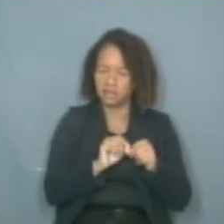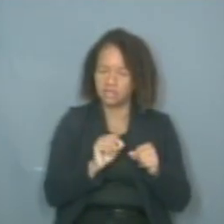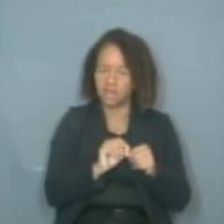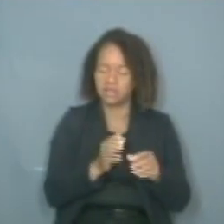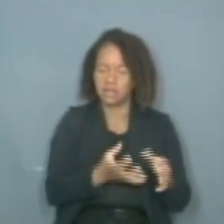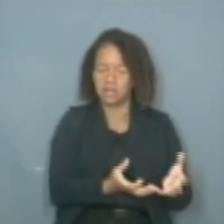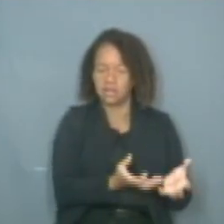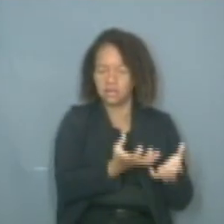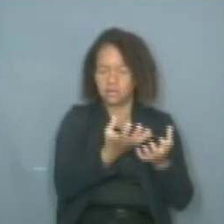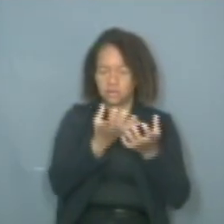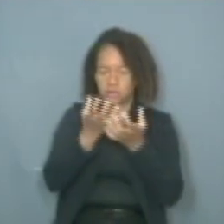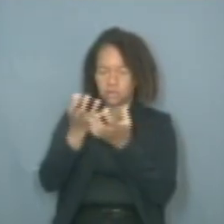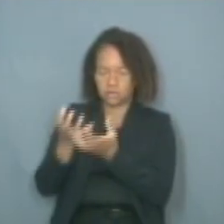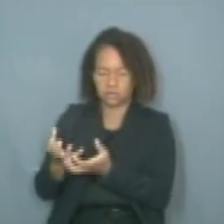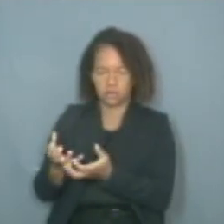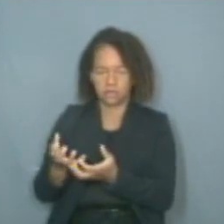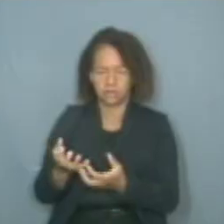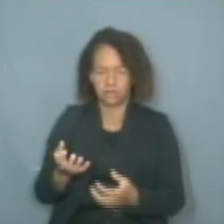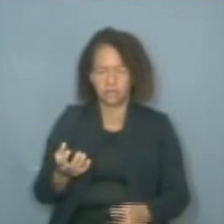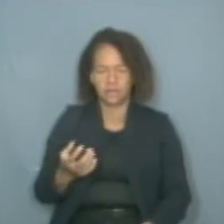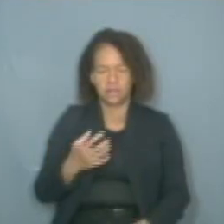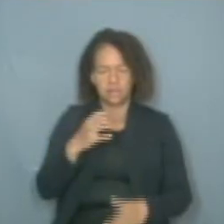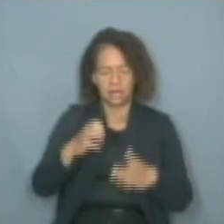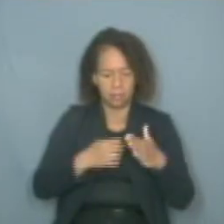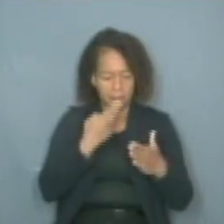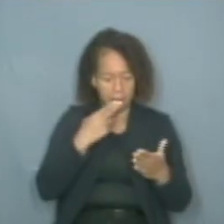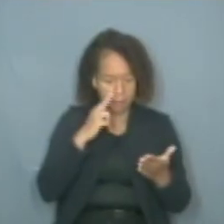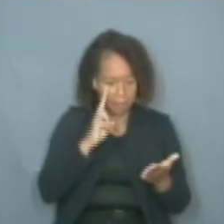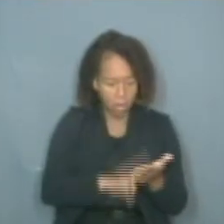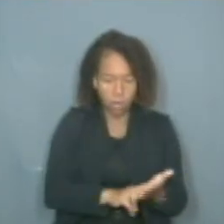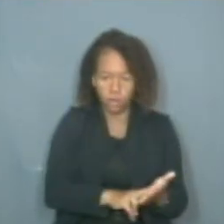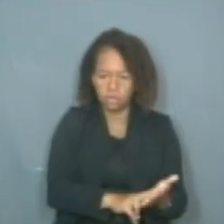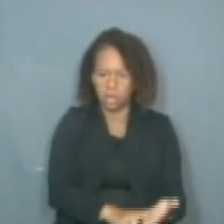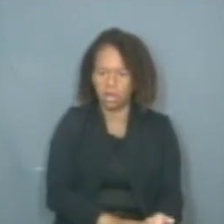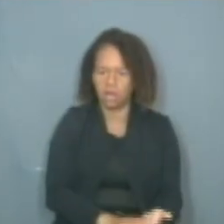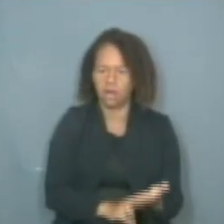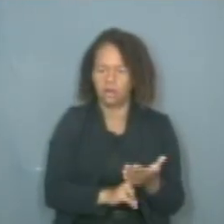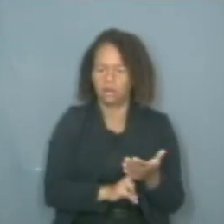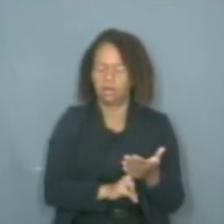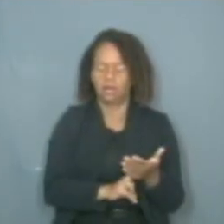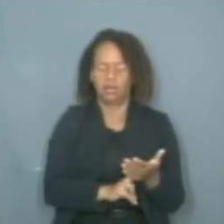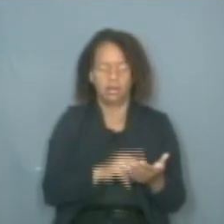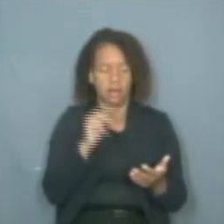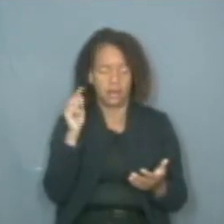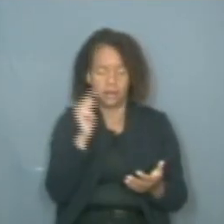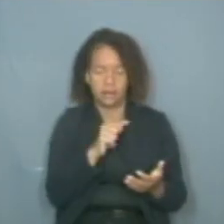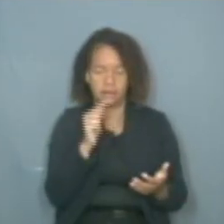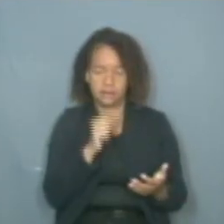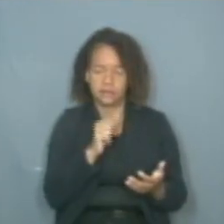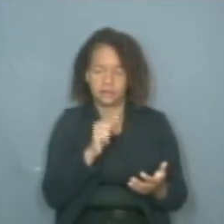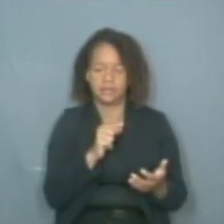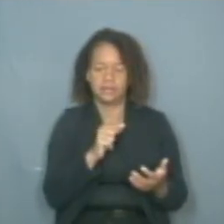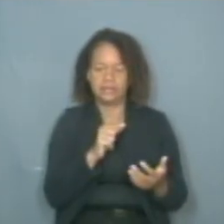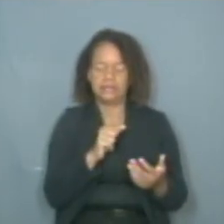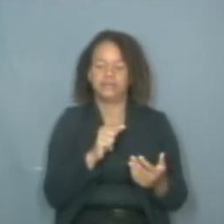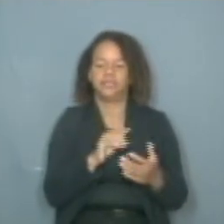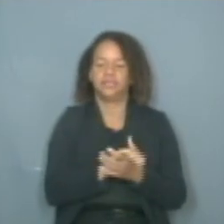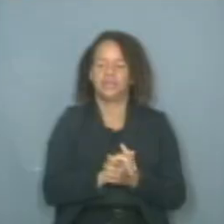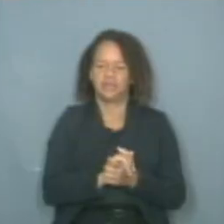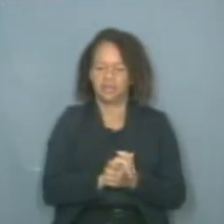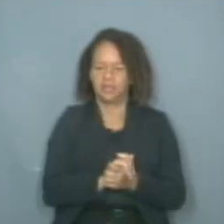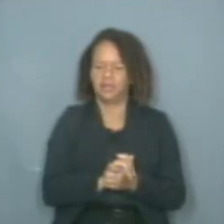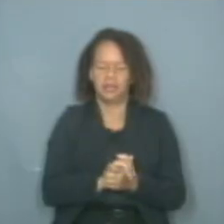esse reboque, criticar essa indústria de multa, criticar esse patrimônio que é